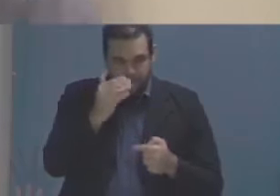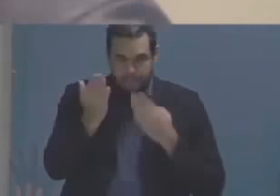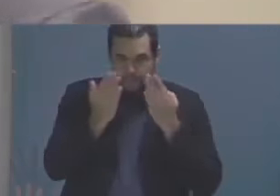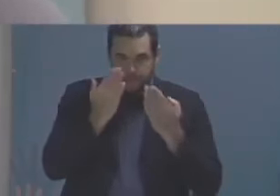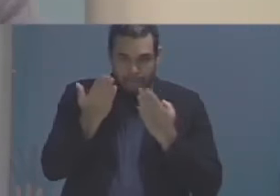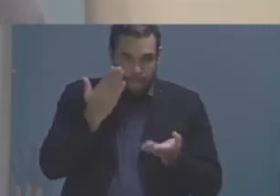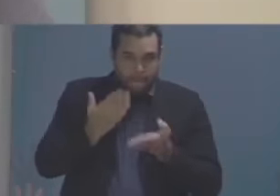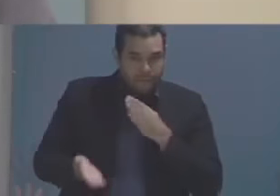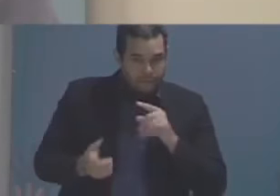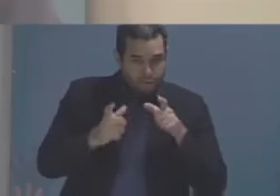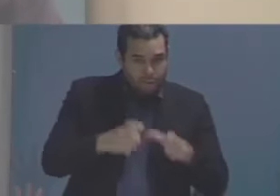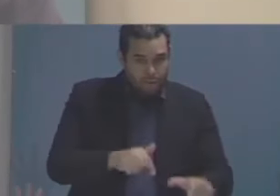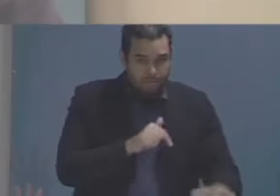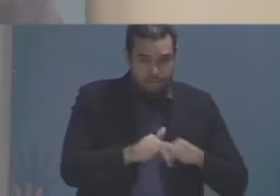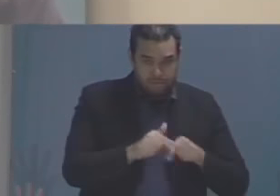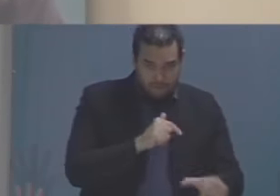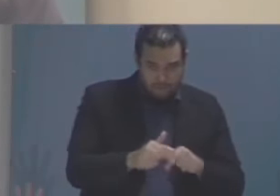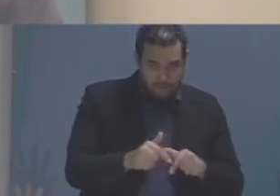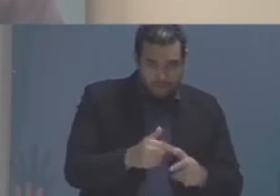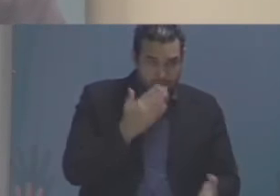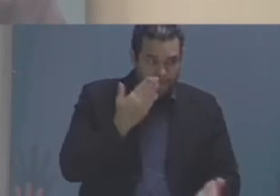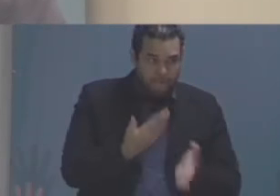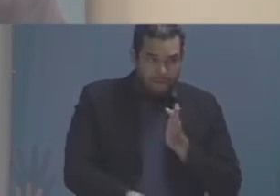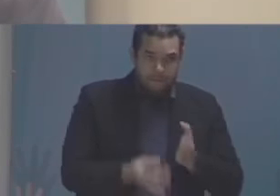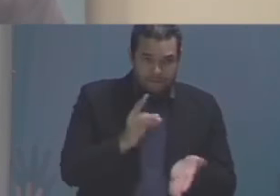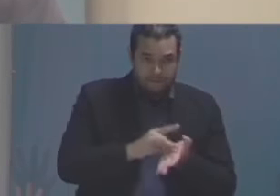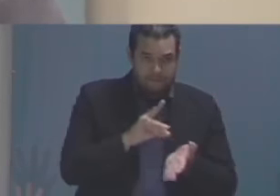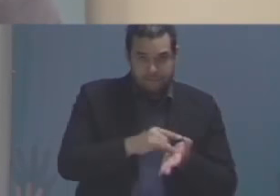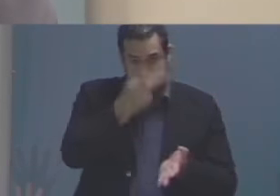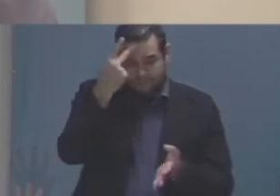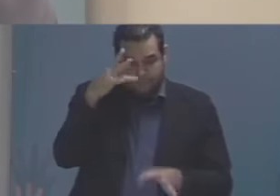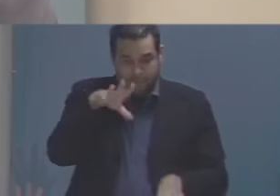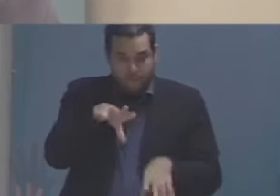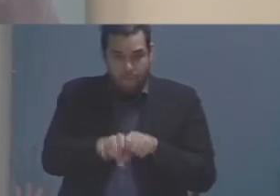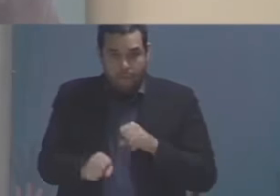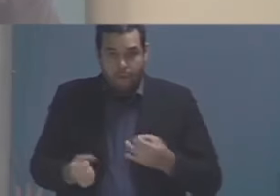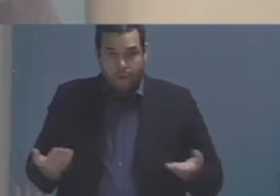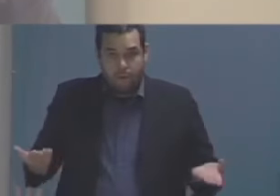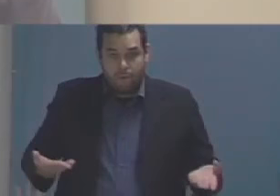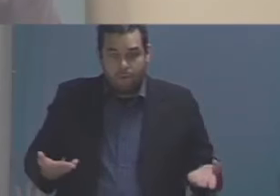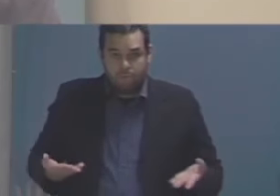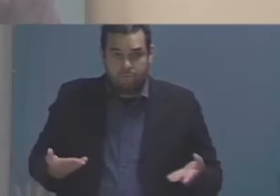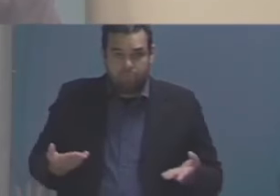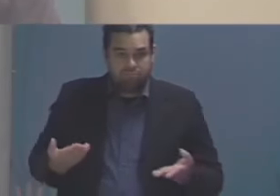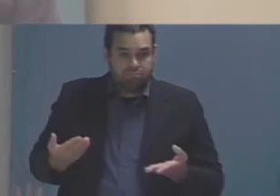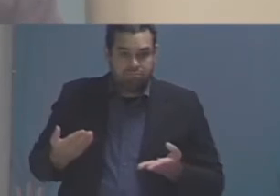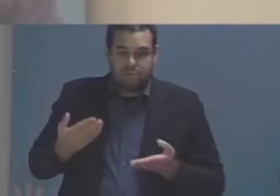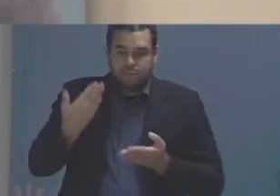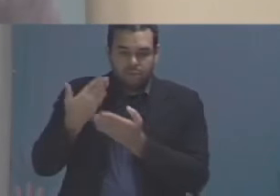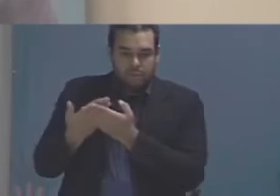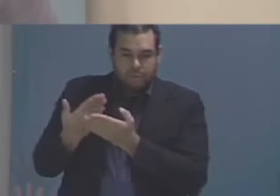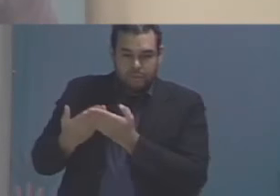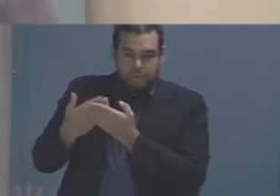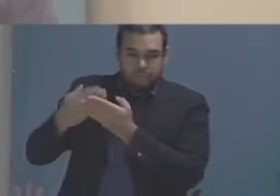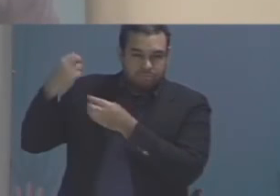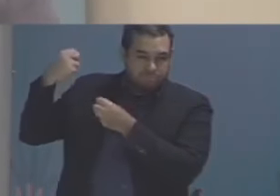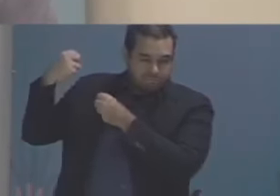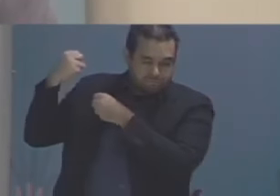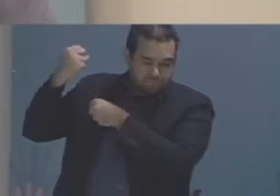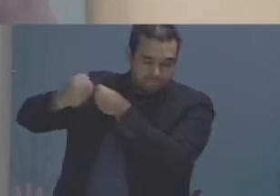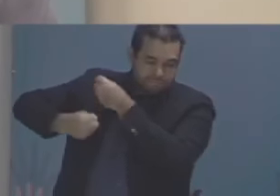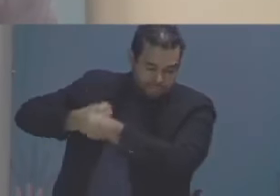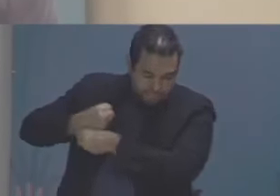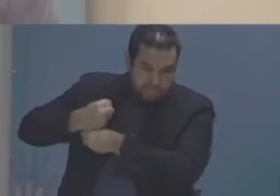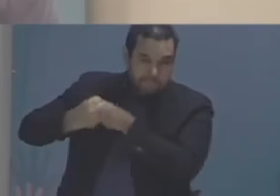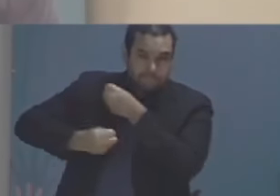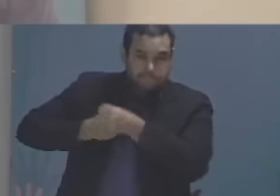trabalho, vocês estão prejudicando justamente o psicólogo recém-formado, que sai da faculdade depois de ter estudado Gazzaniga, que sai da faculdade depois